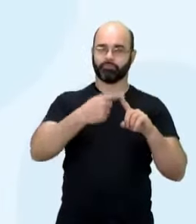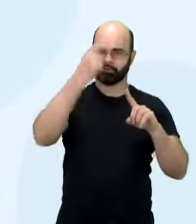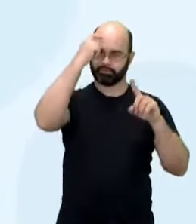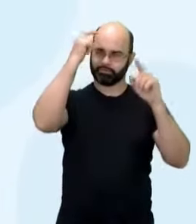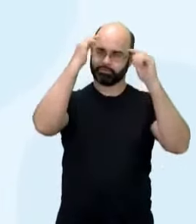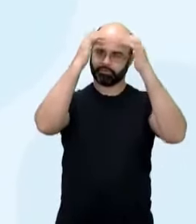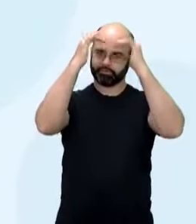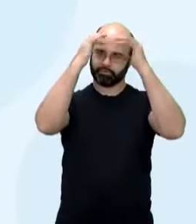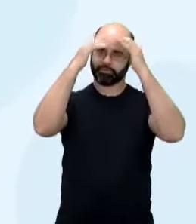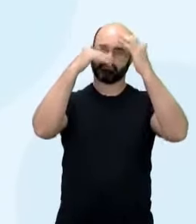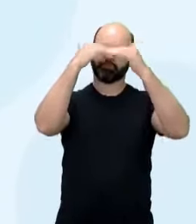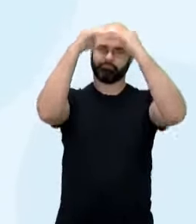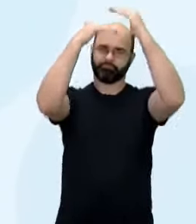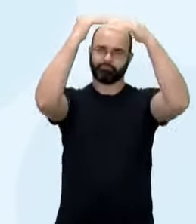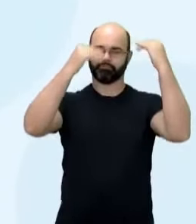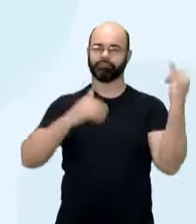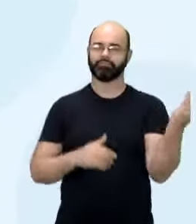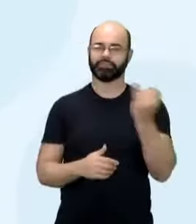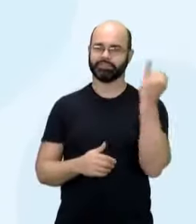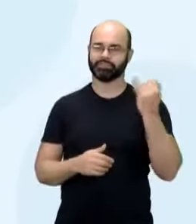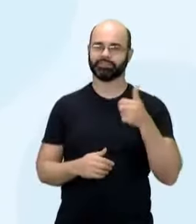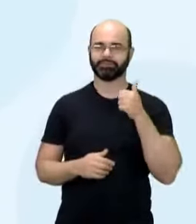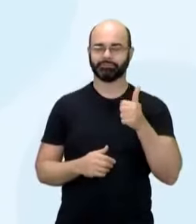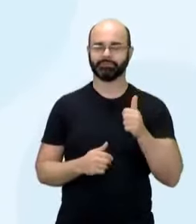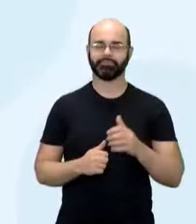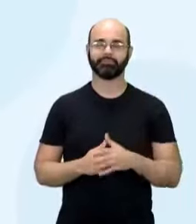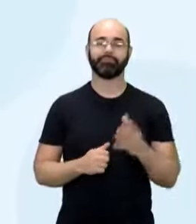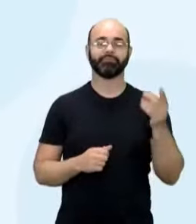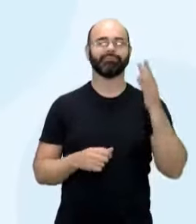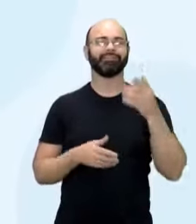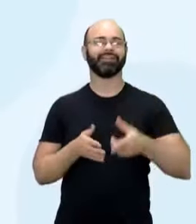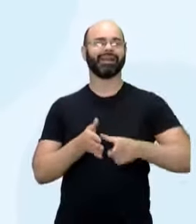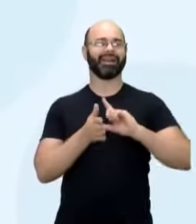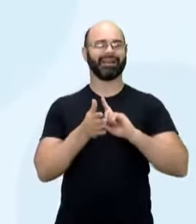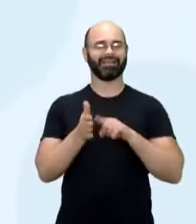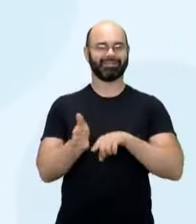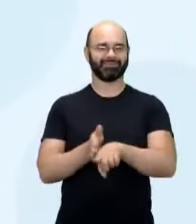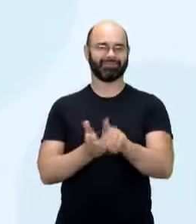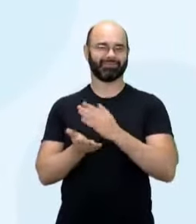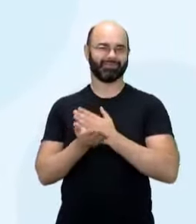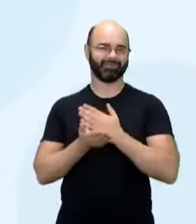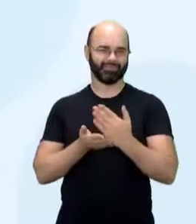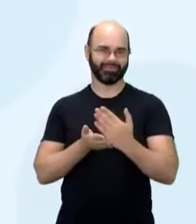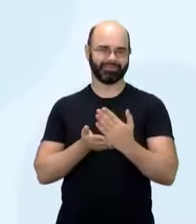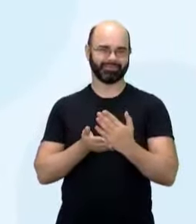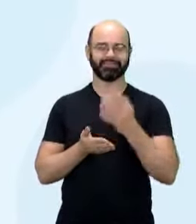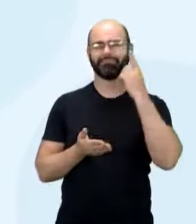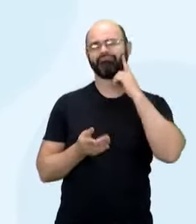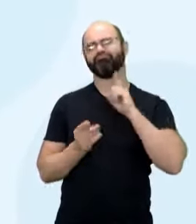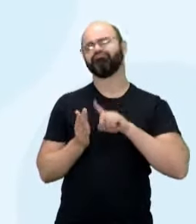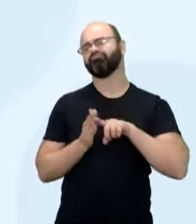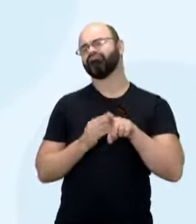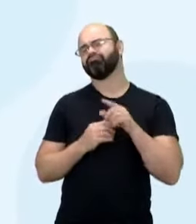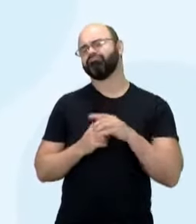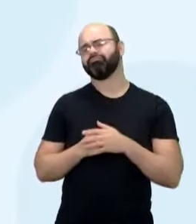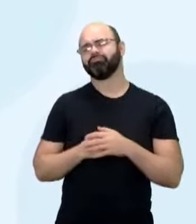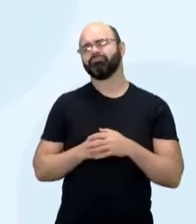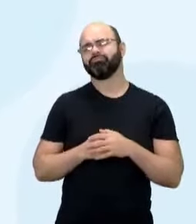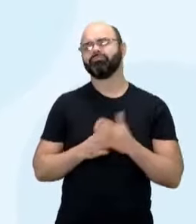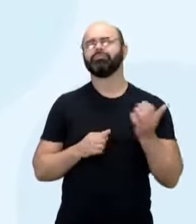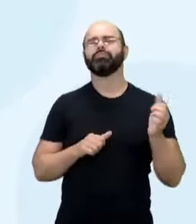cognitivo, ok? Aí eu queria reforçar a nossa pergunta inicial. A nossa pergunta inicial é: quais são